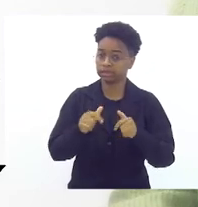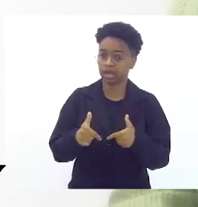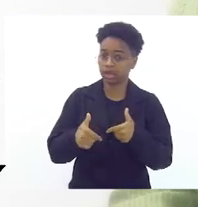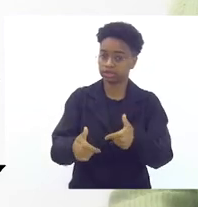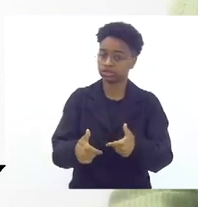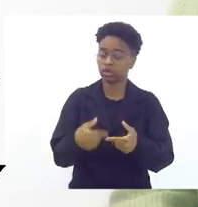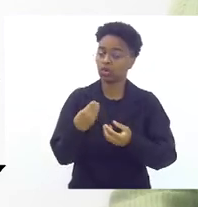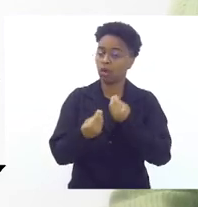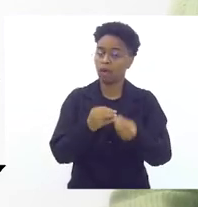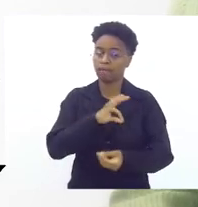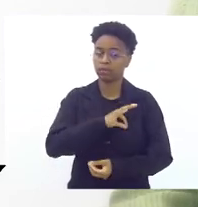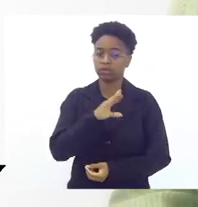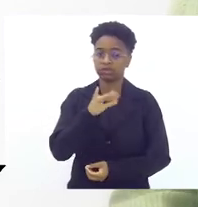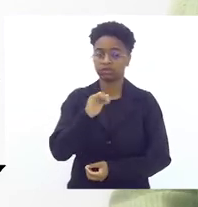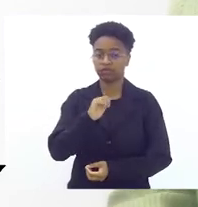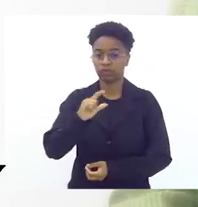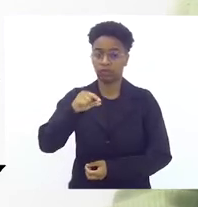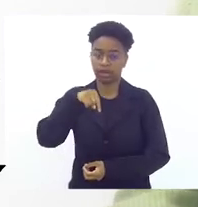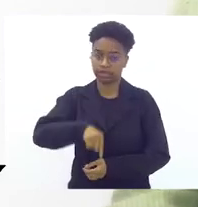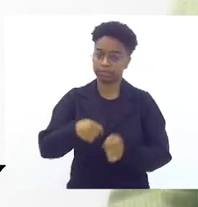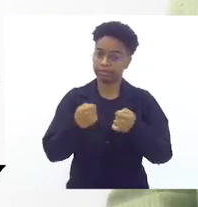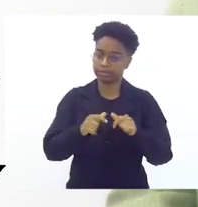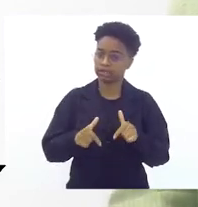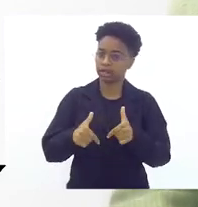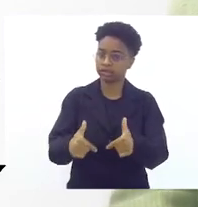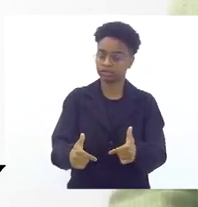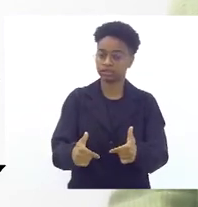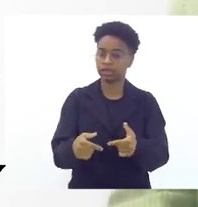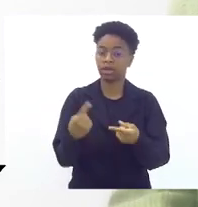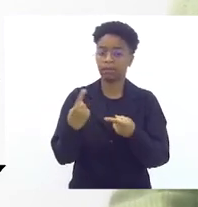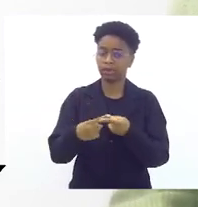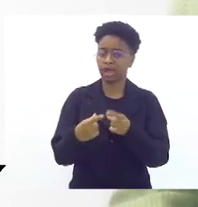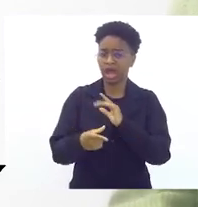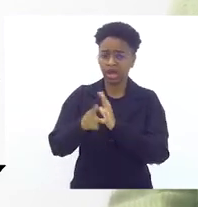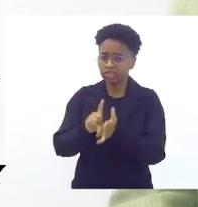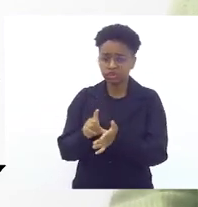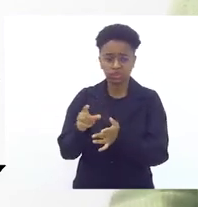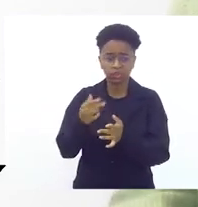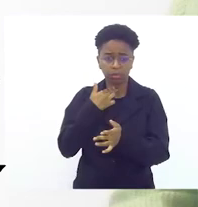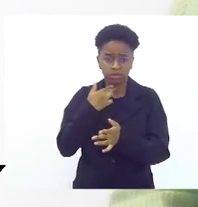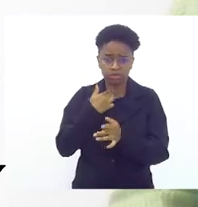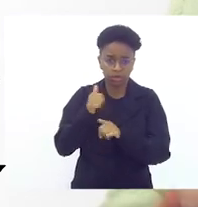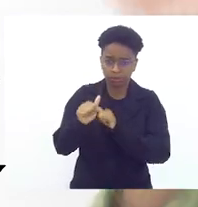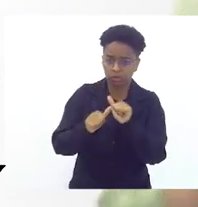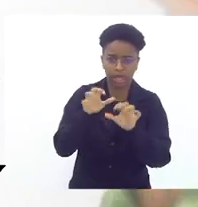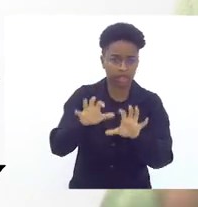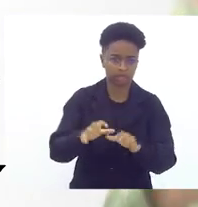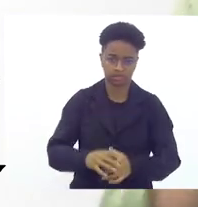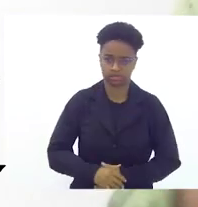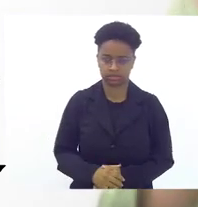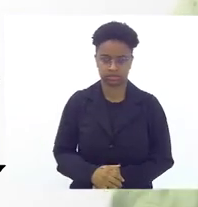Polícia Civil do Rio de Janeiro de volta no lugar do qual ela nunca deveria ter saído